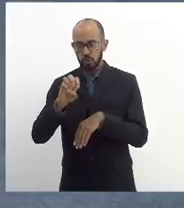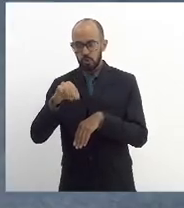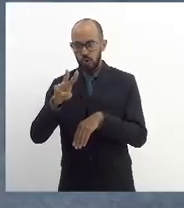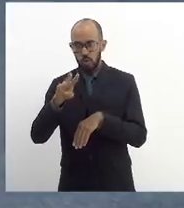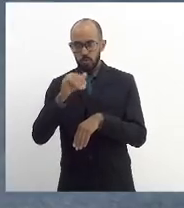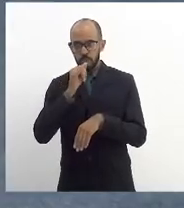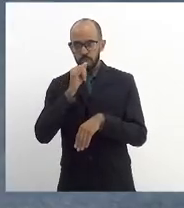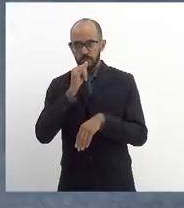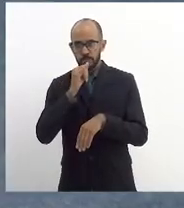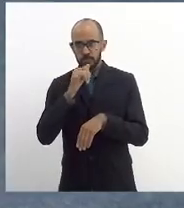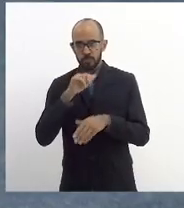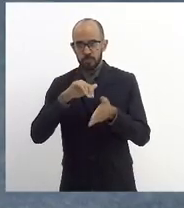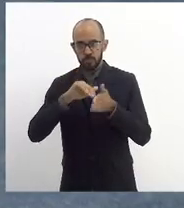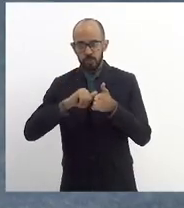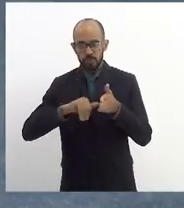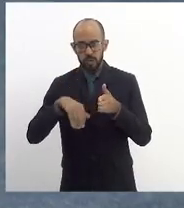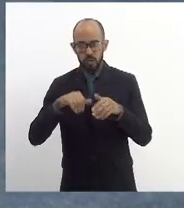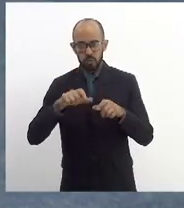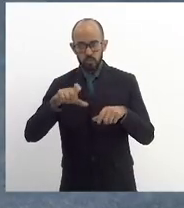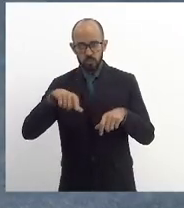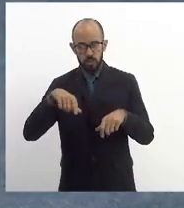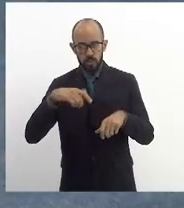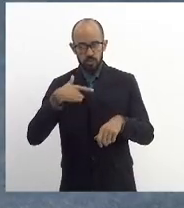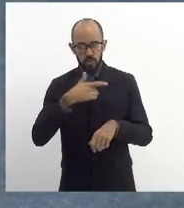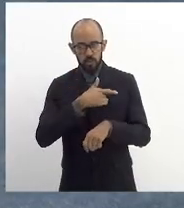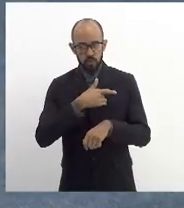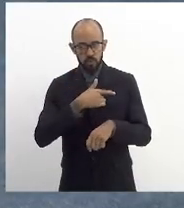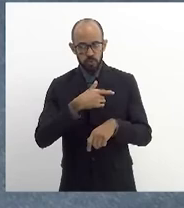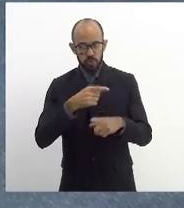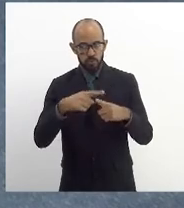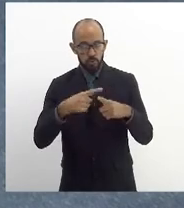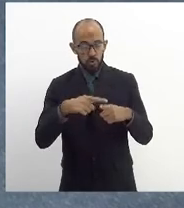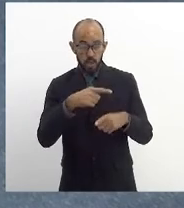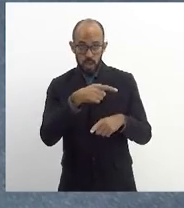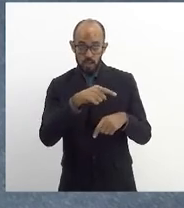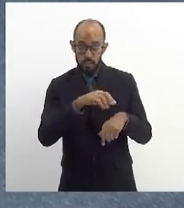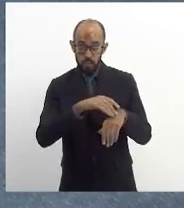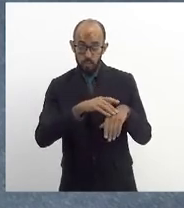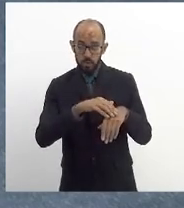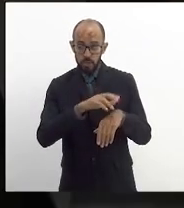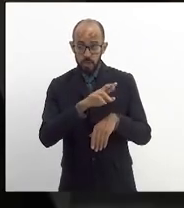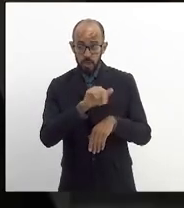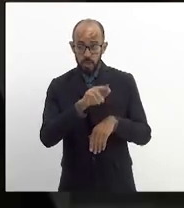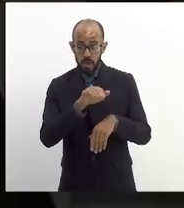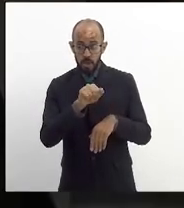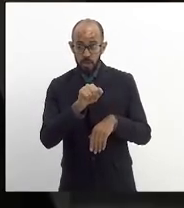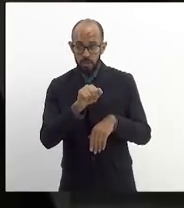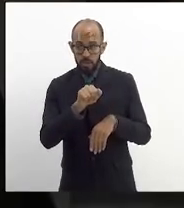que que é é justamente a vida essa doença que errada